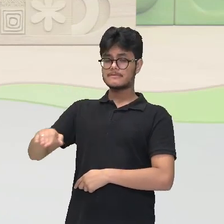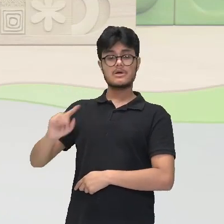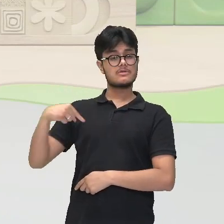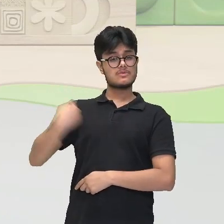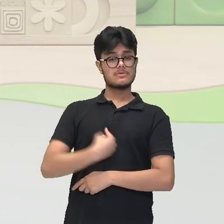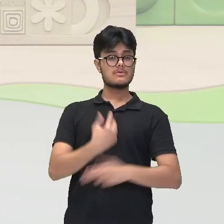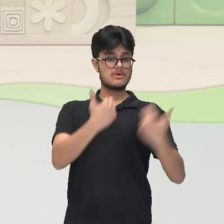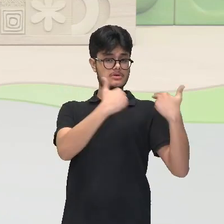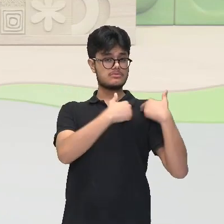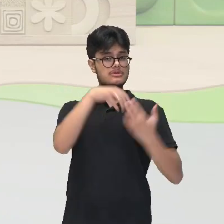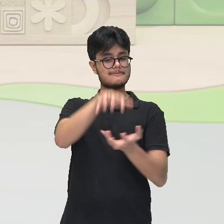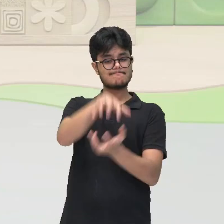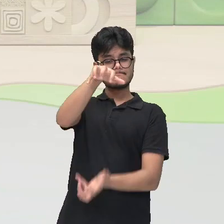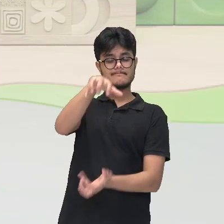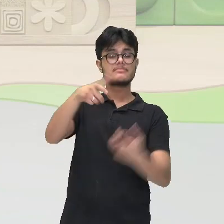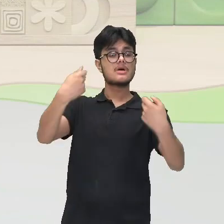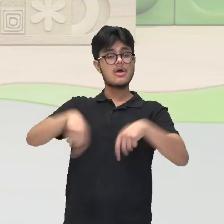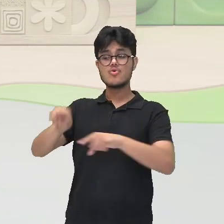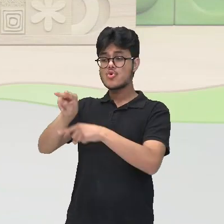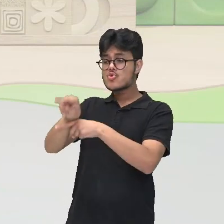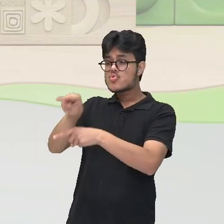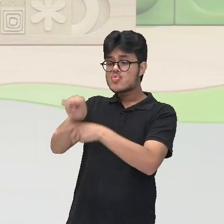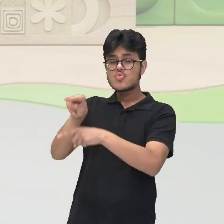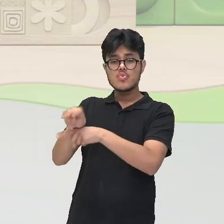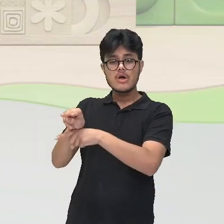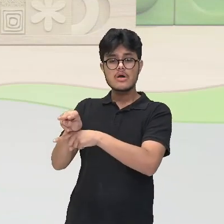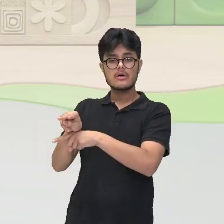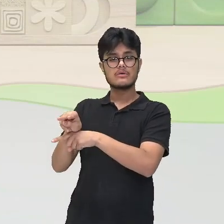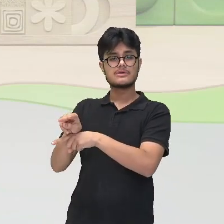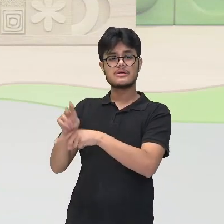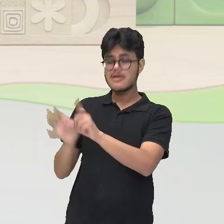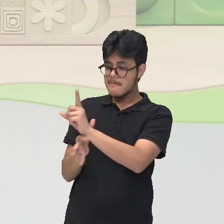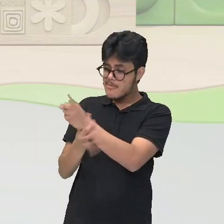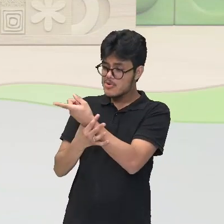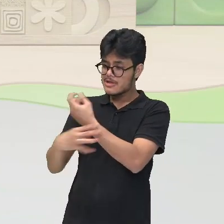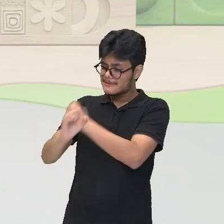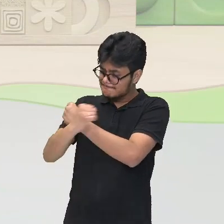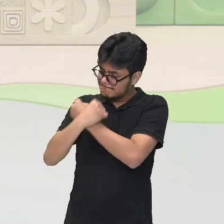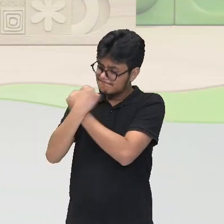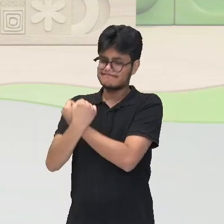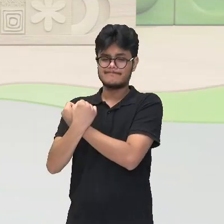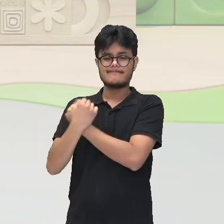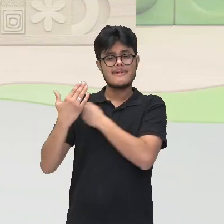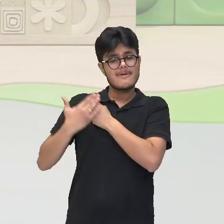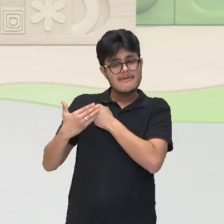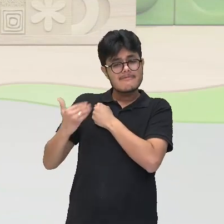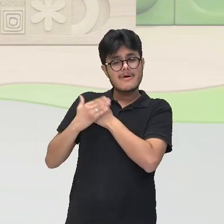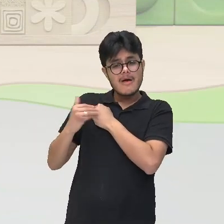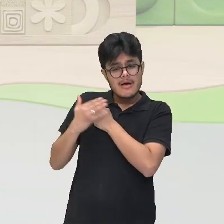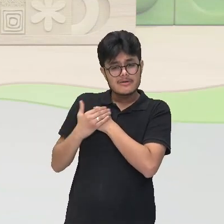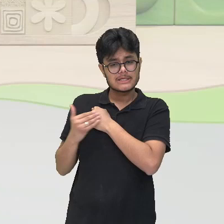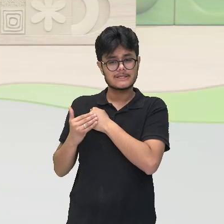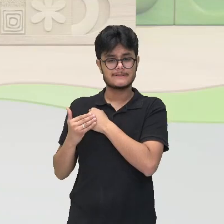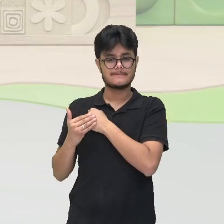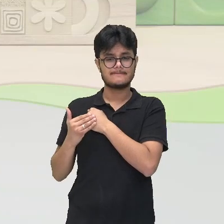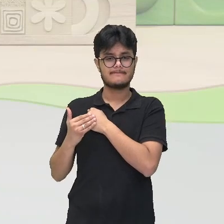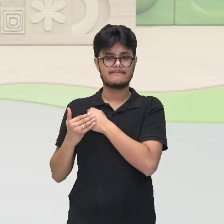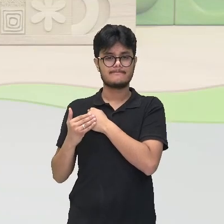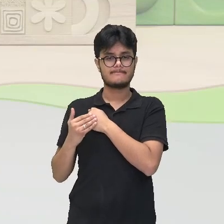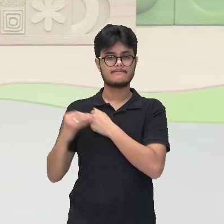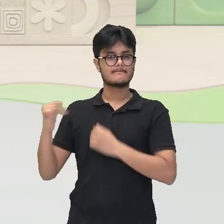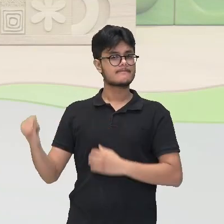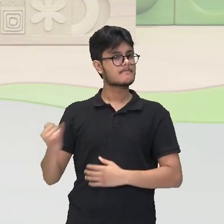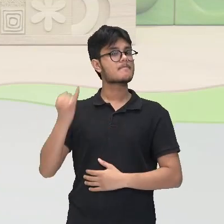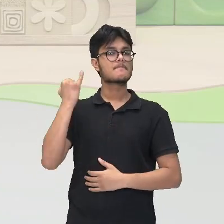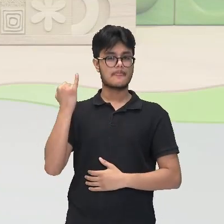adulto é cuidar das nossas crianças, é proteger as nossas crianças. E é importante, e é isso que